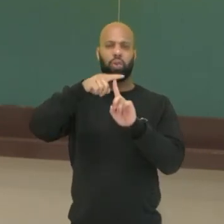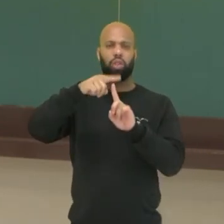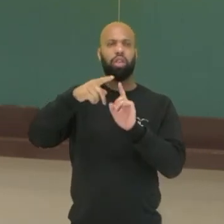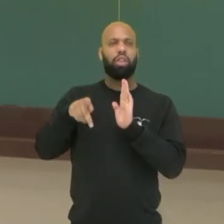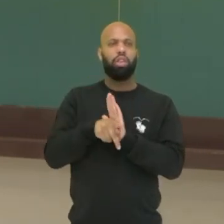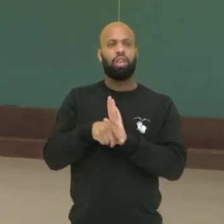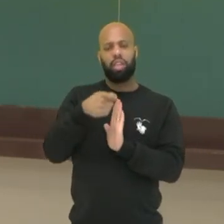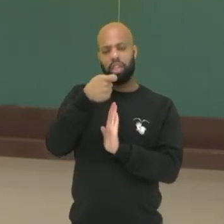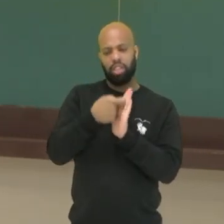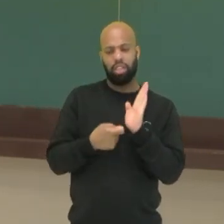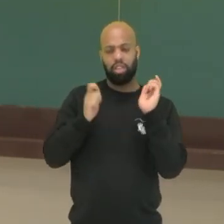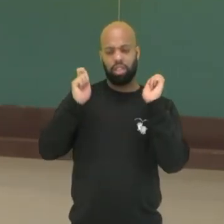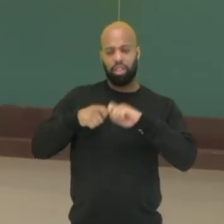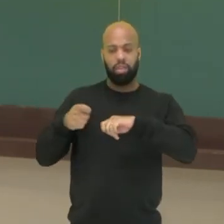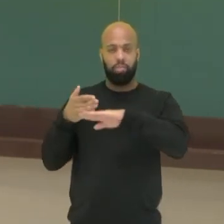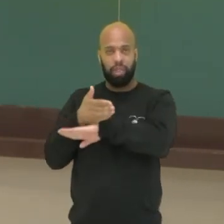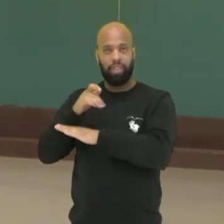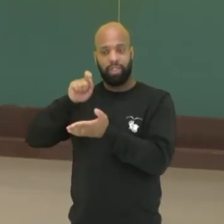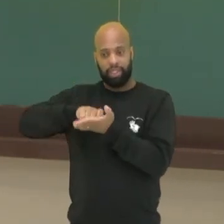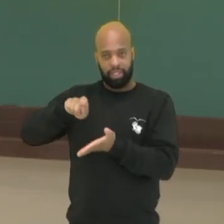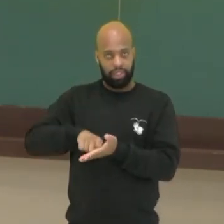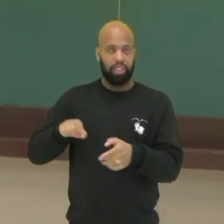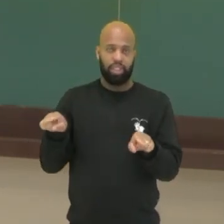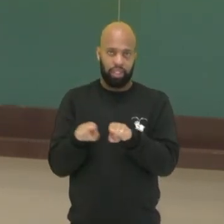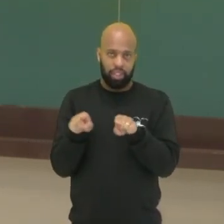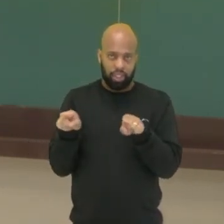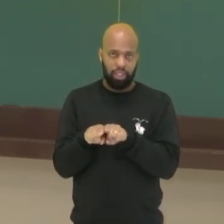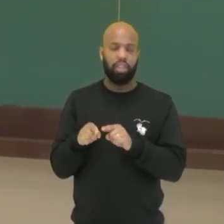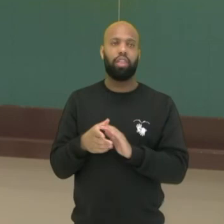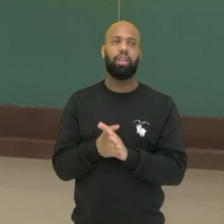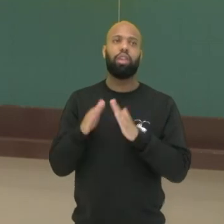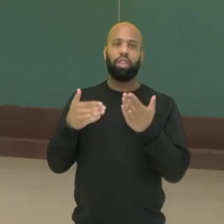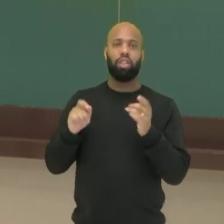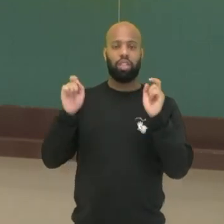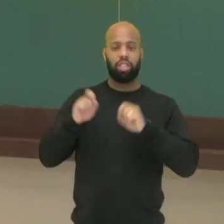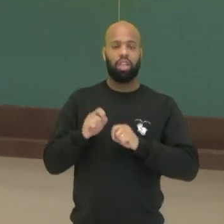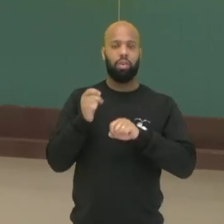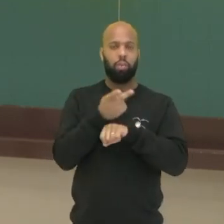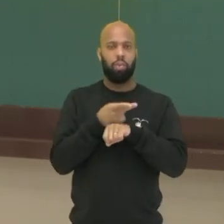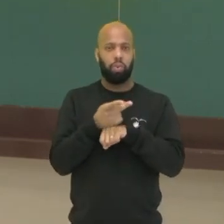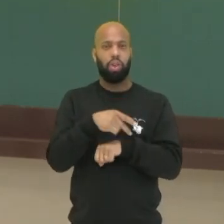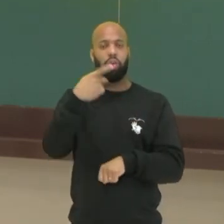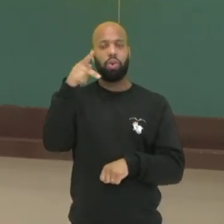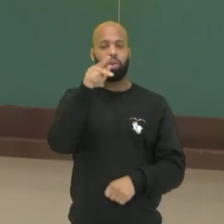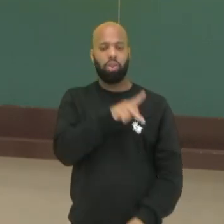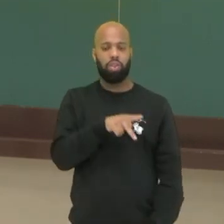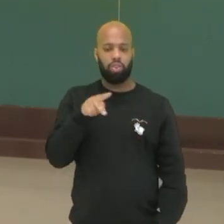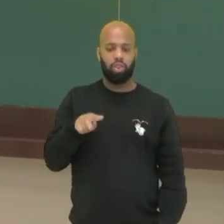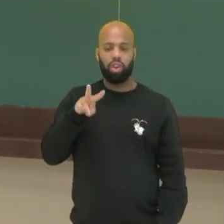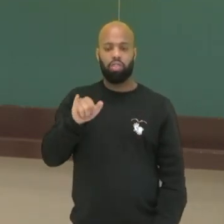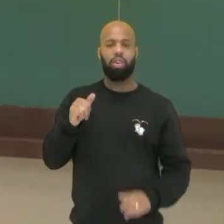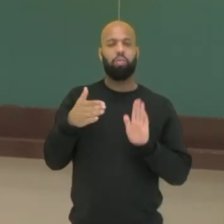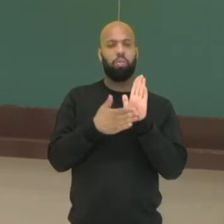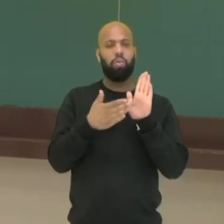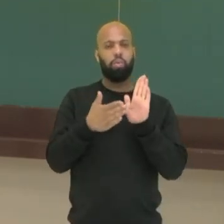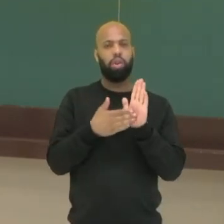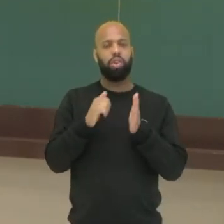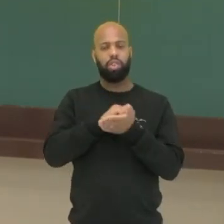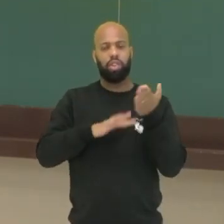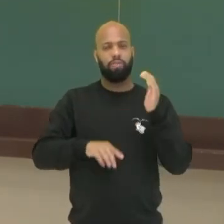pode acessar e escrever uma redação. Procurar. O seu professor vai propor atividades para